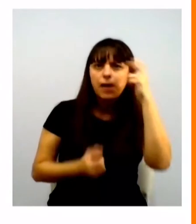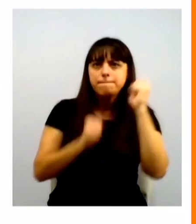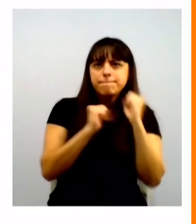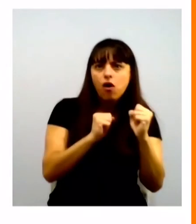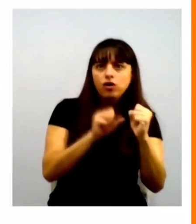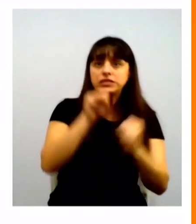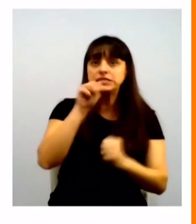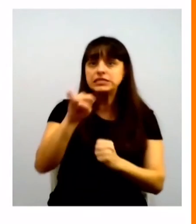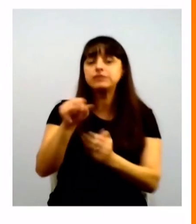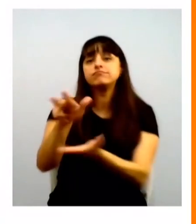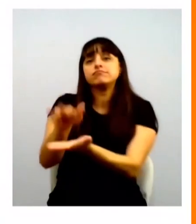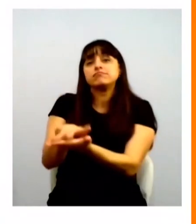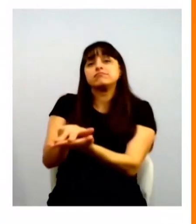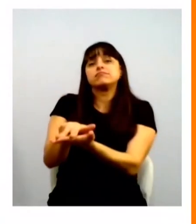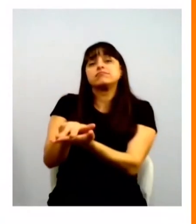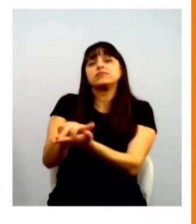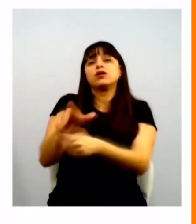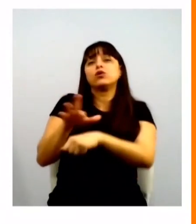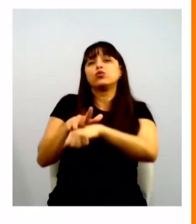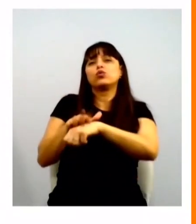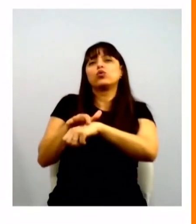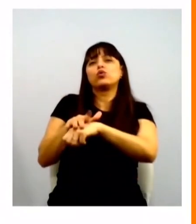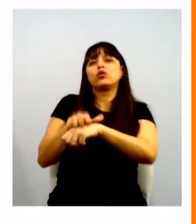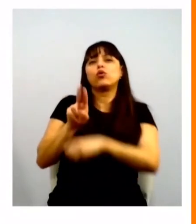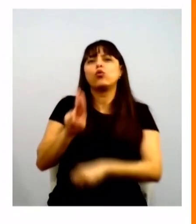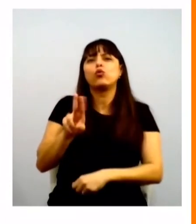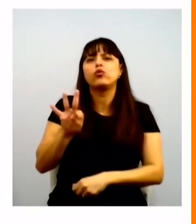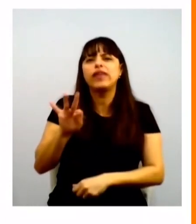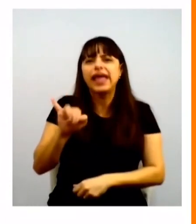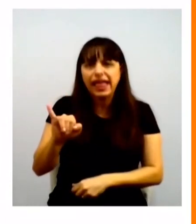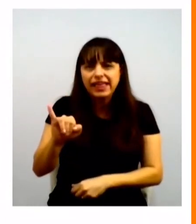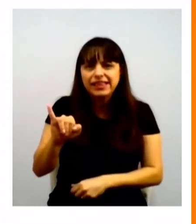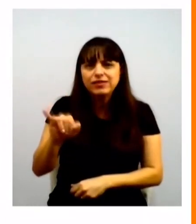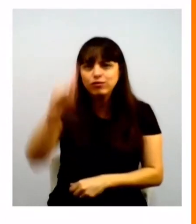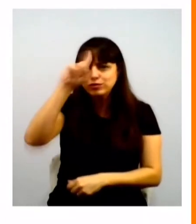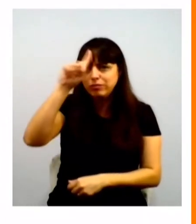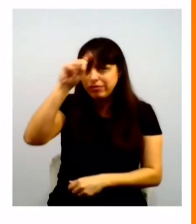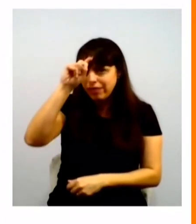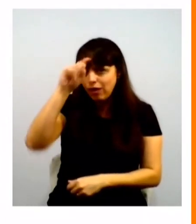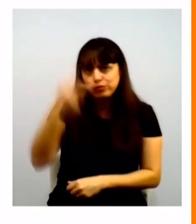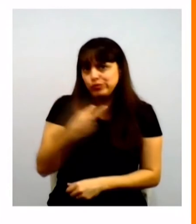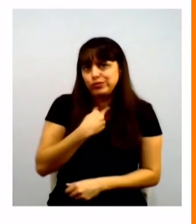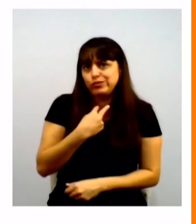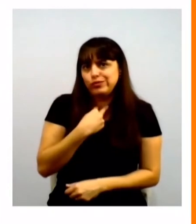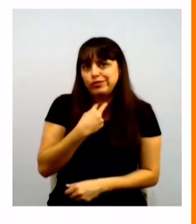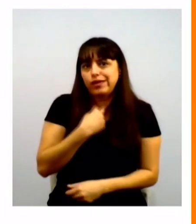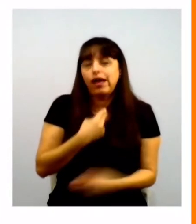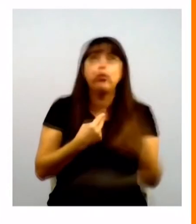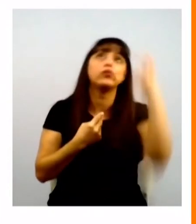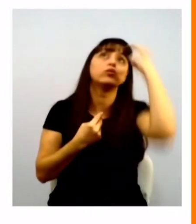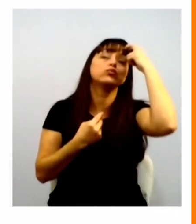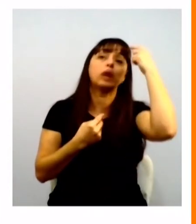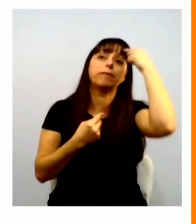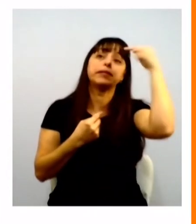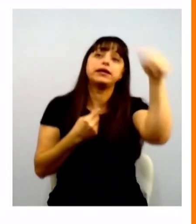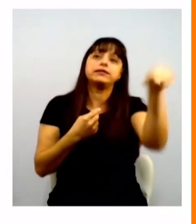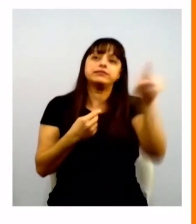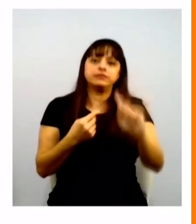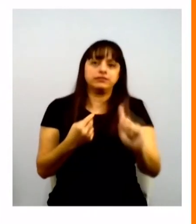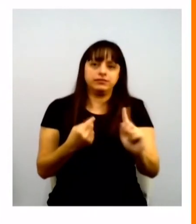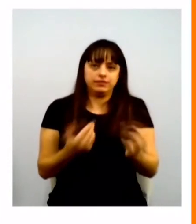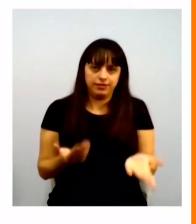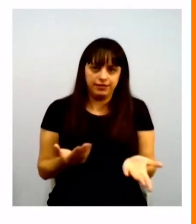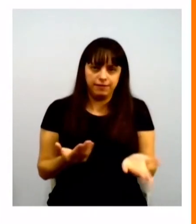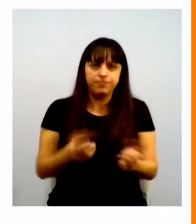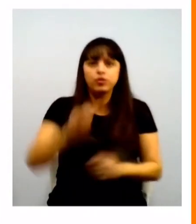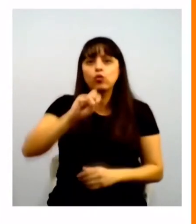em uma unidade de cuidados intensivos. E uma pessoa que não tem solucionado o problema da vivenda e